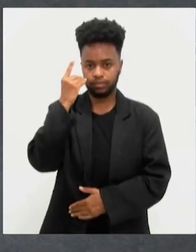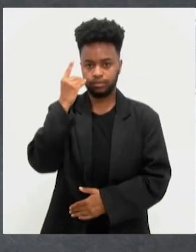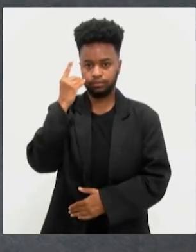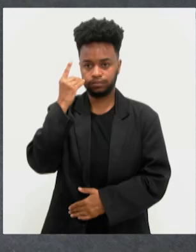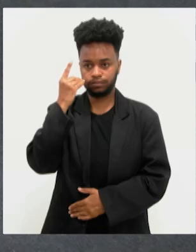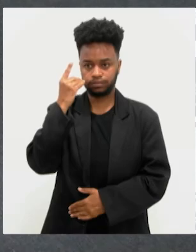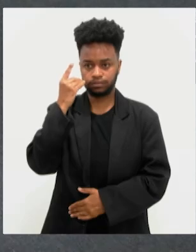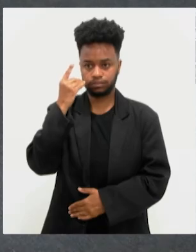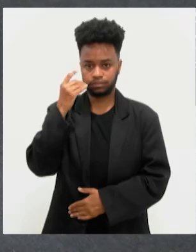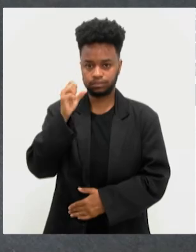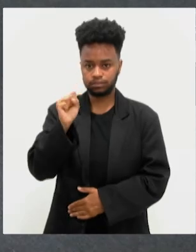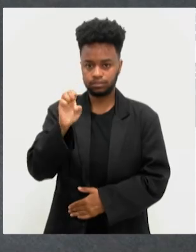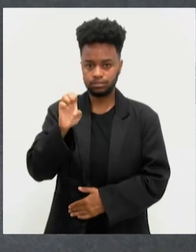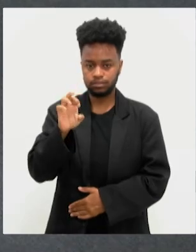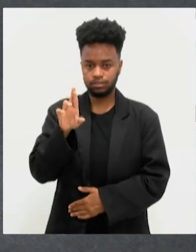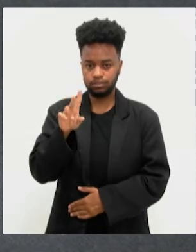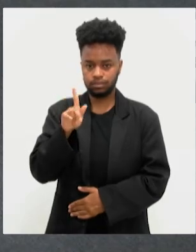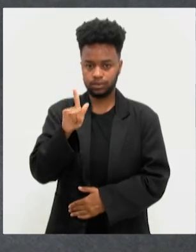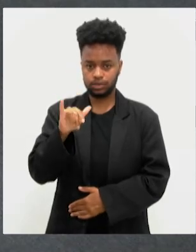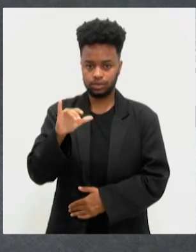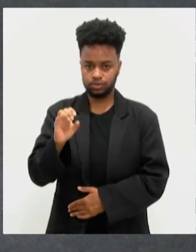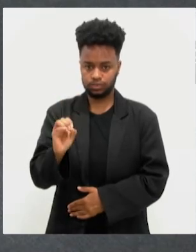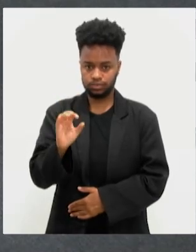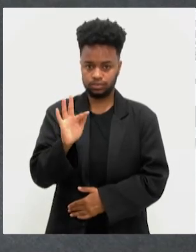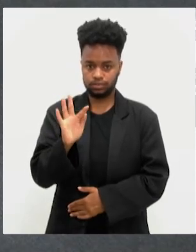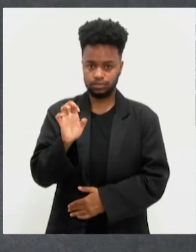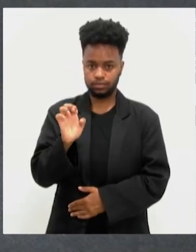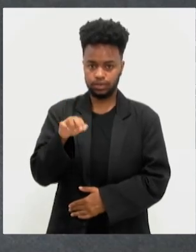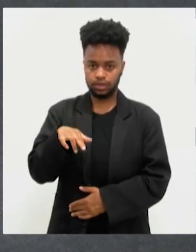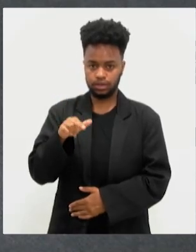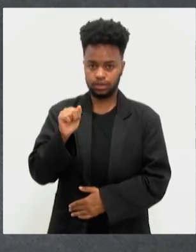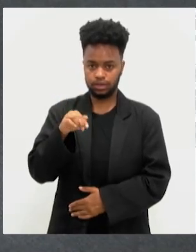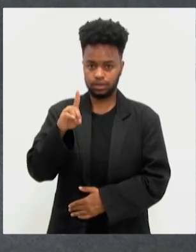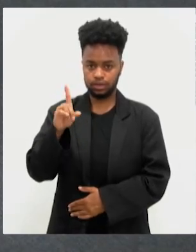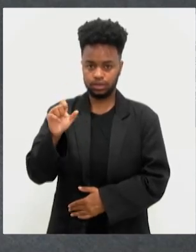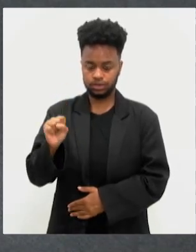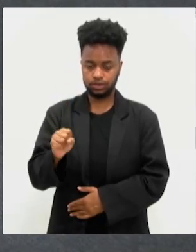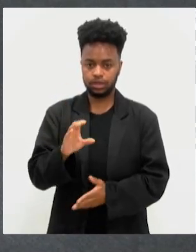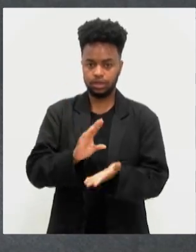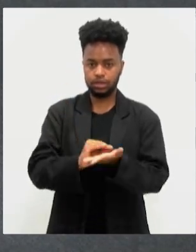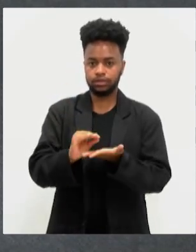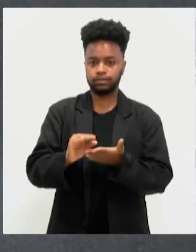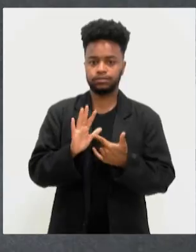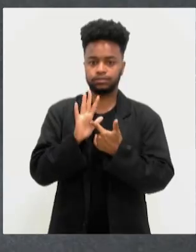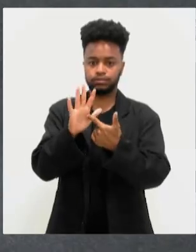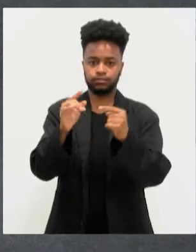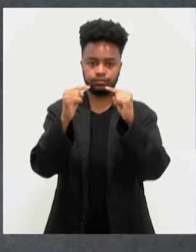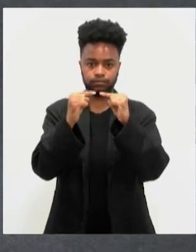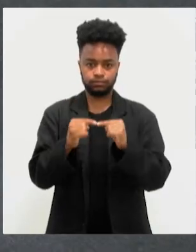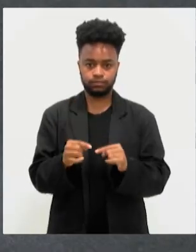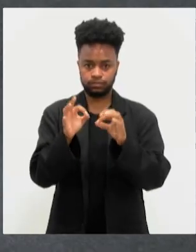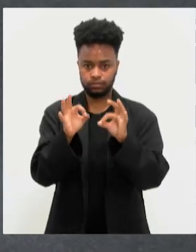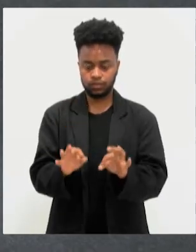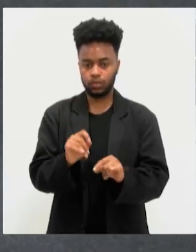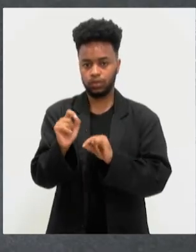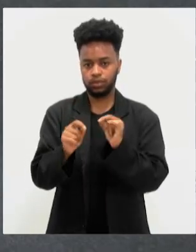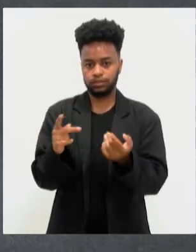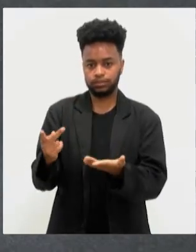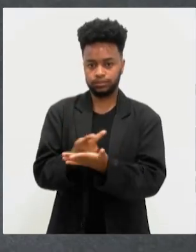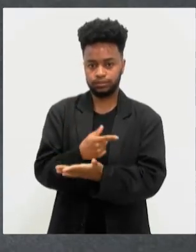deputado Sérgio Fernandes. A ata reflete com exatidão o ocorrido